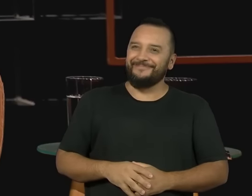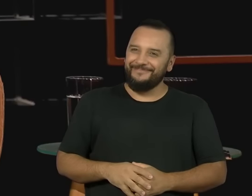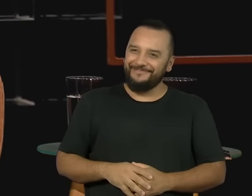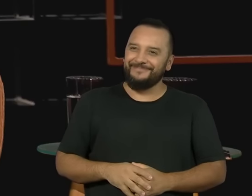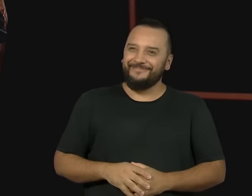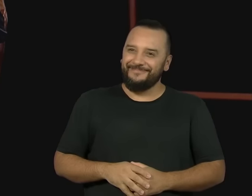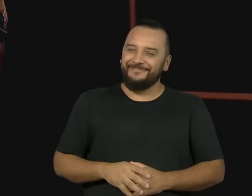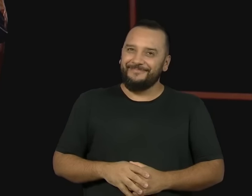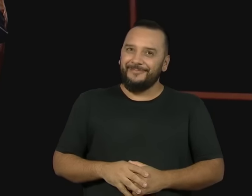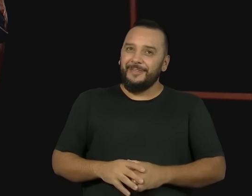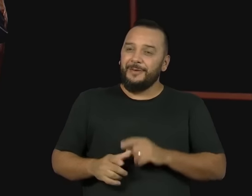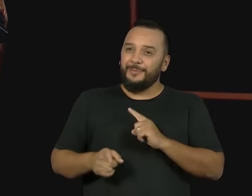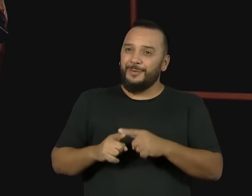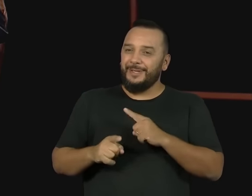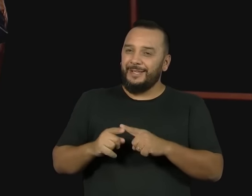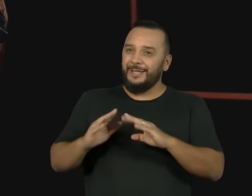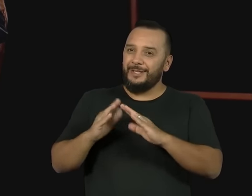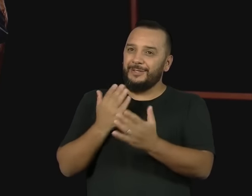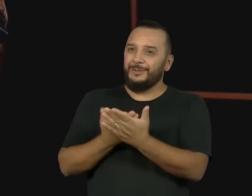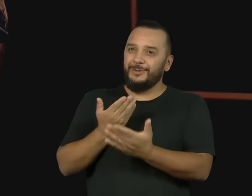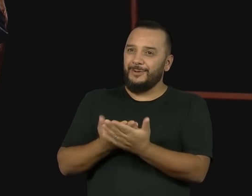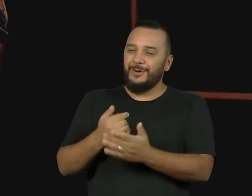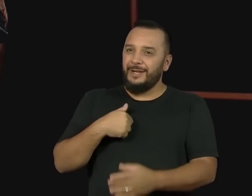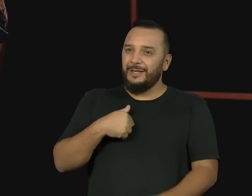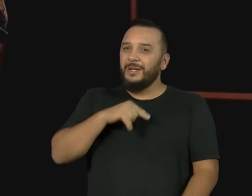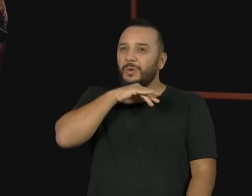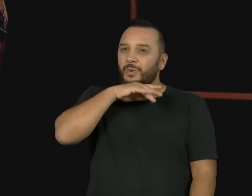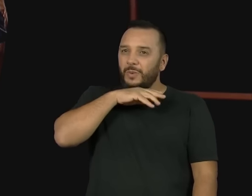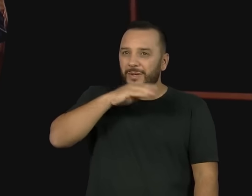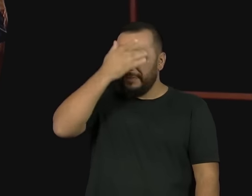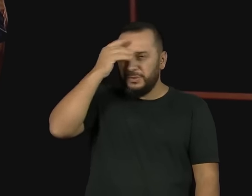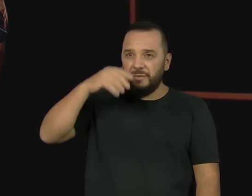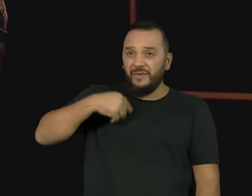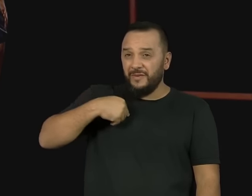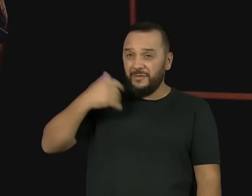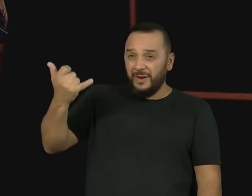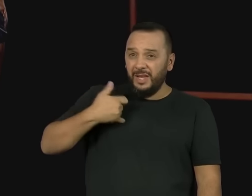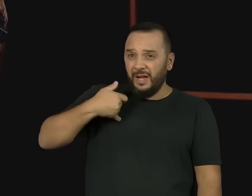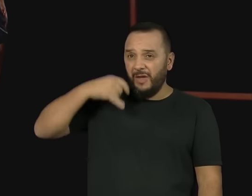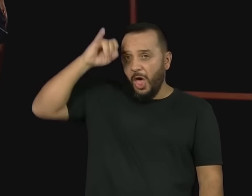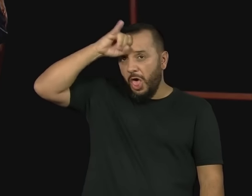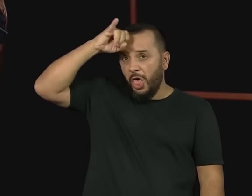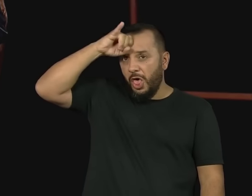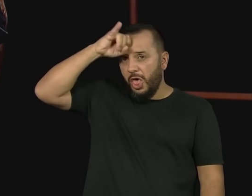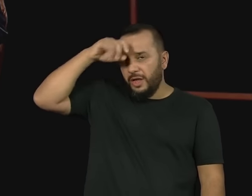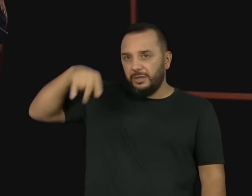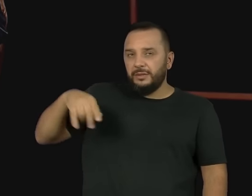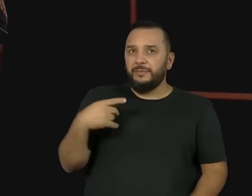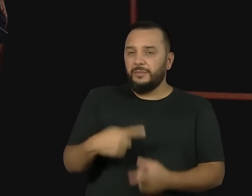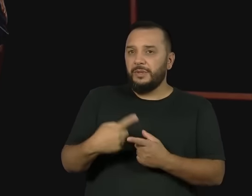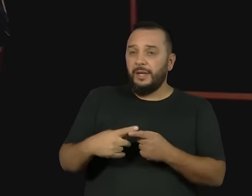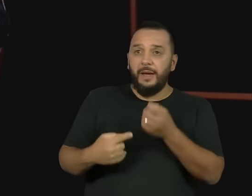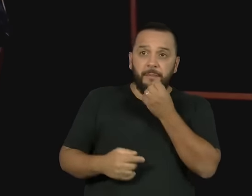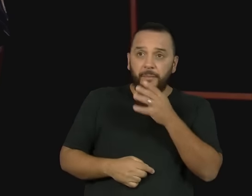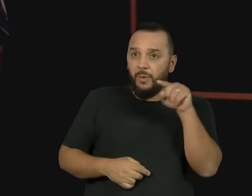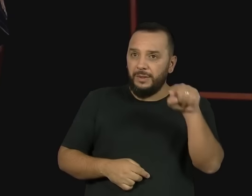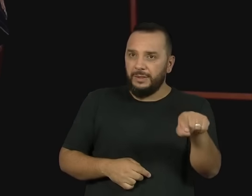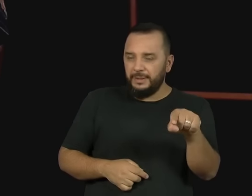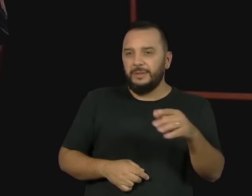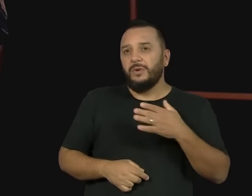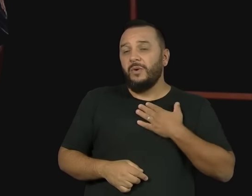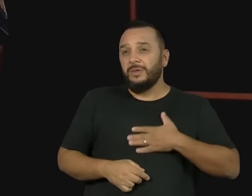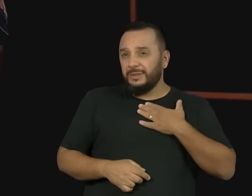Porque eu era tão ruim, eu era considerada uma idiota na escola, porque era bom numa coisa, todo mundo gostava